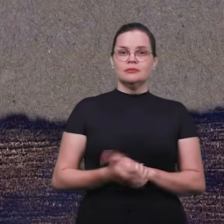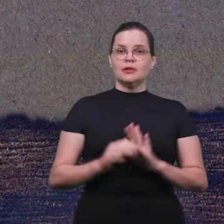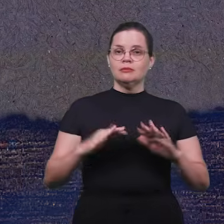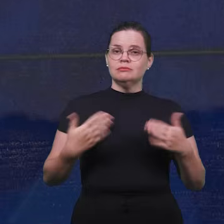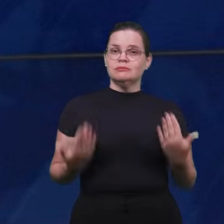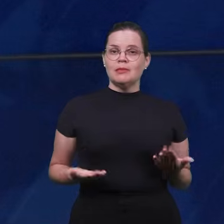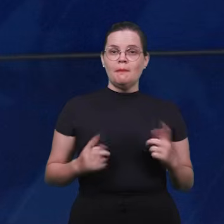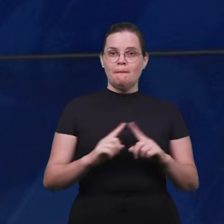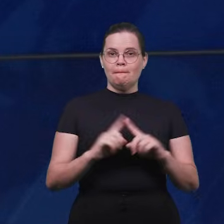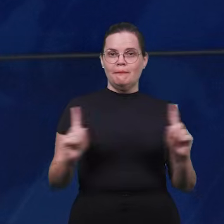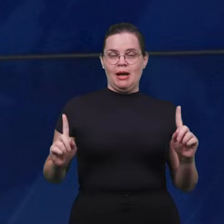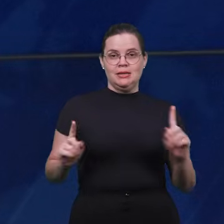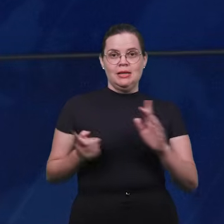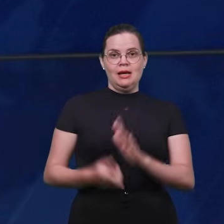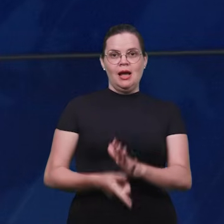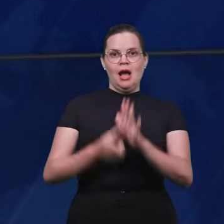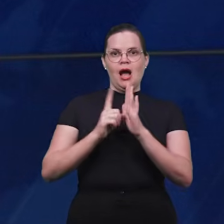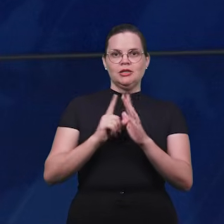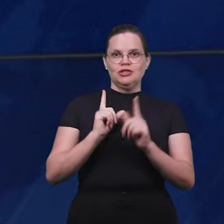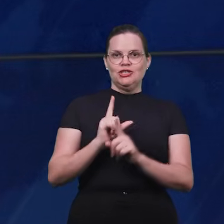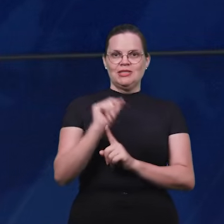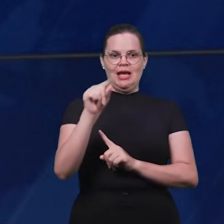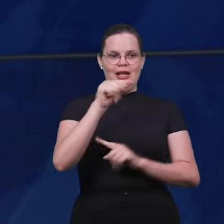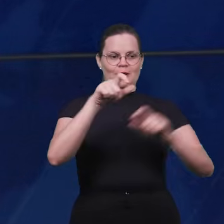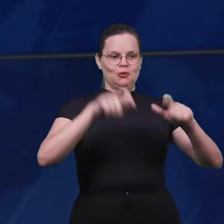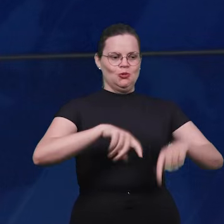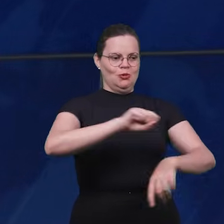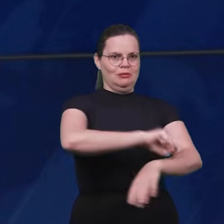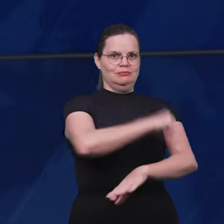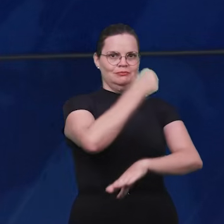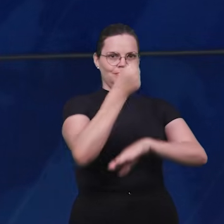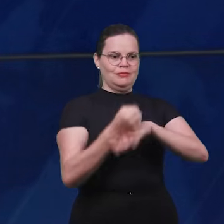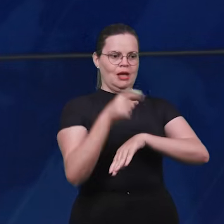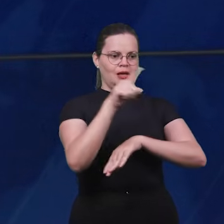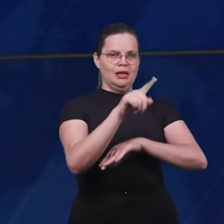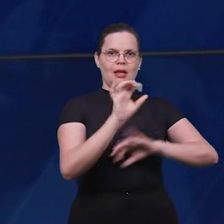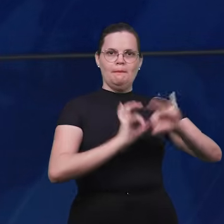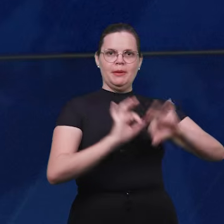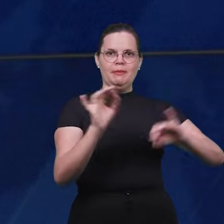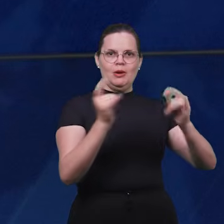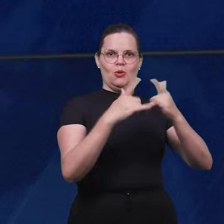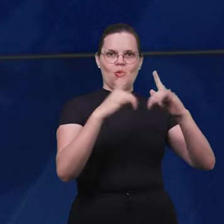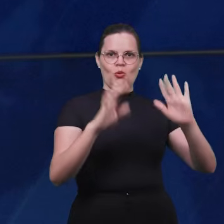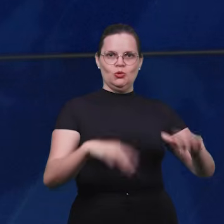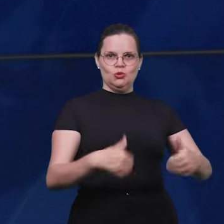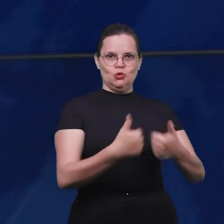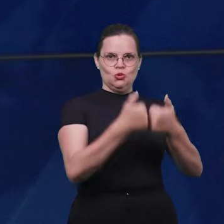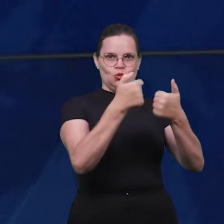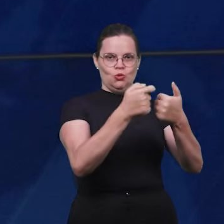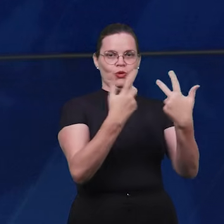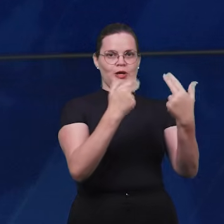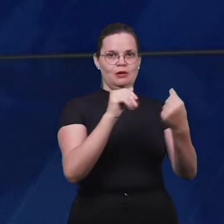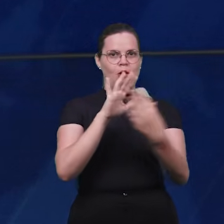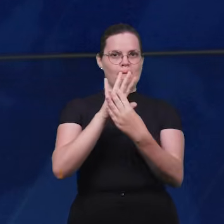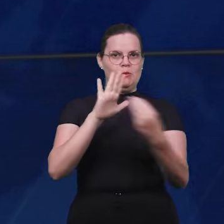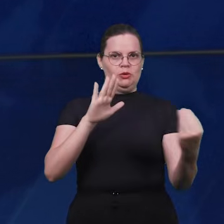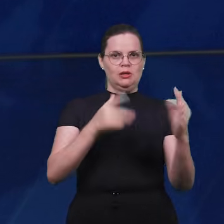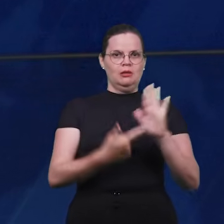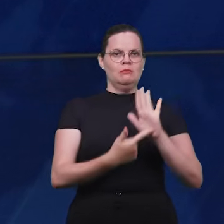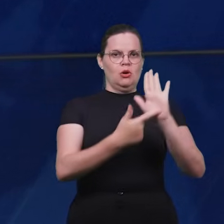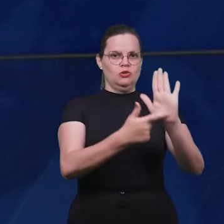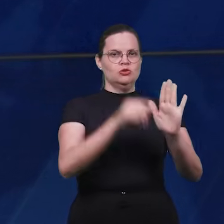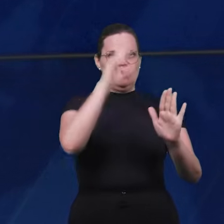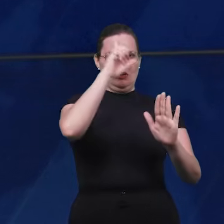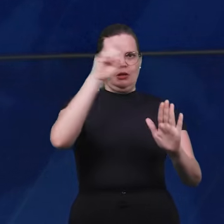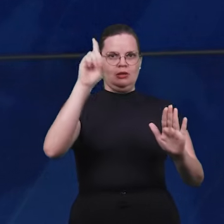Todavia, antes de partirem do Monte Sinai, onde fora construído o tabernáculo, isso conforme o modelo celestial mostrado por Deus